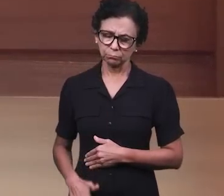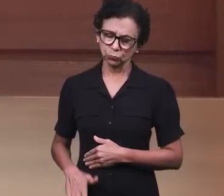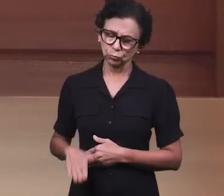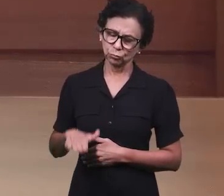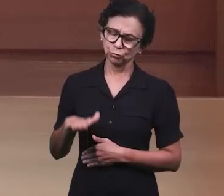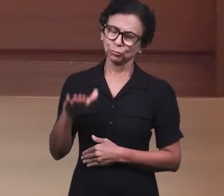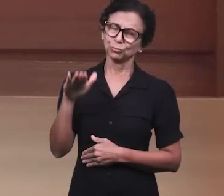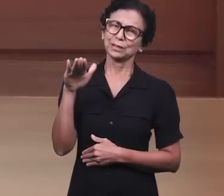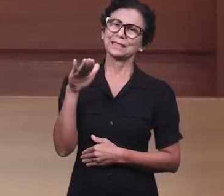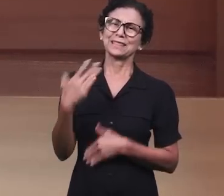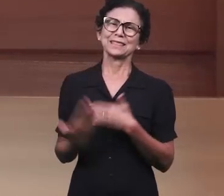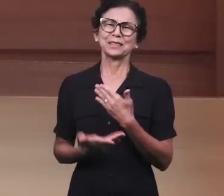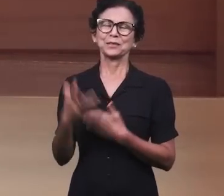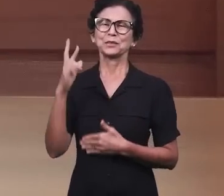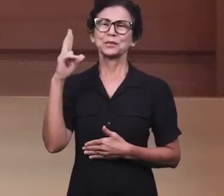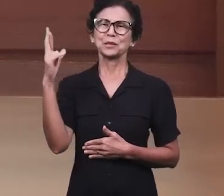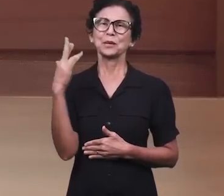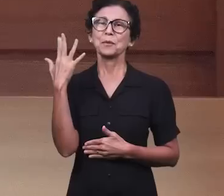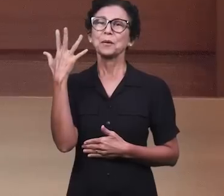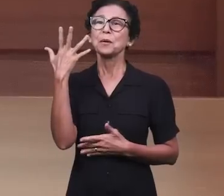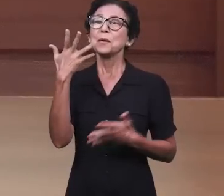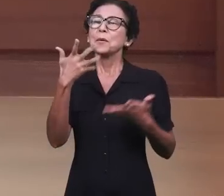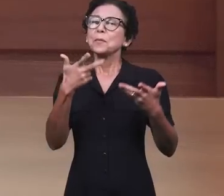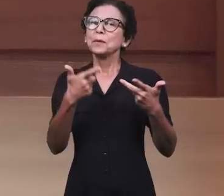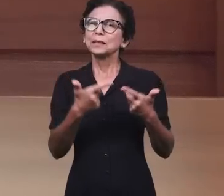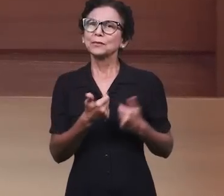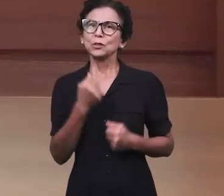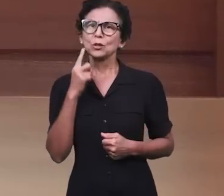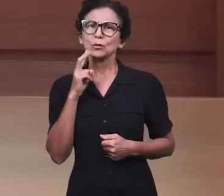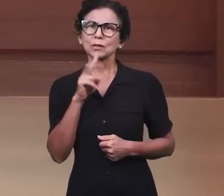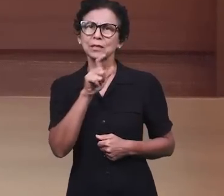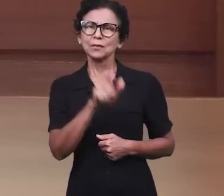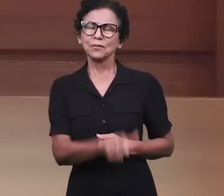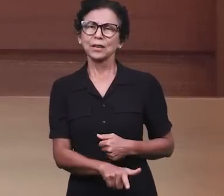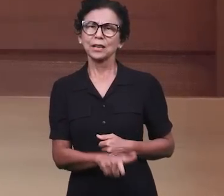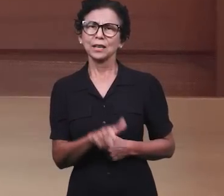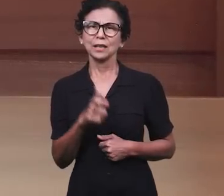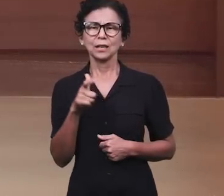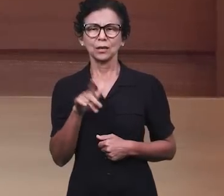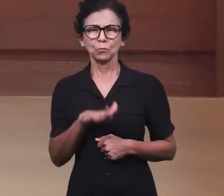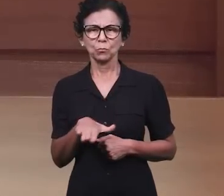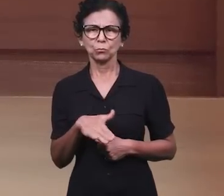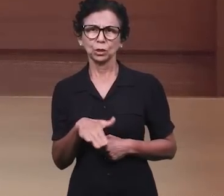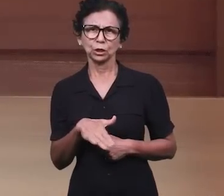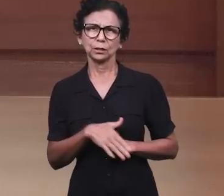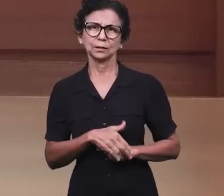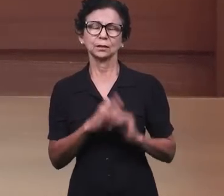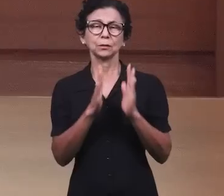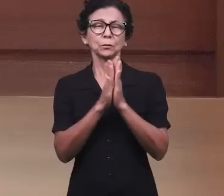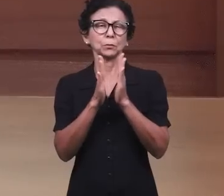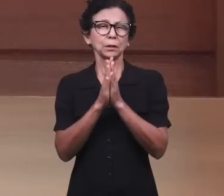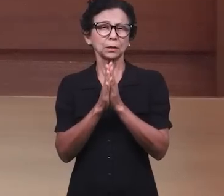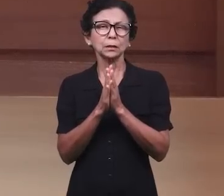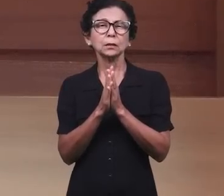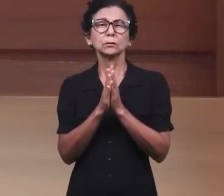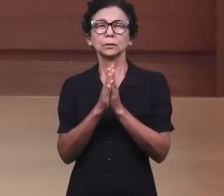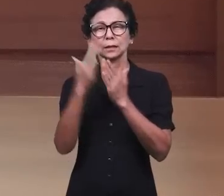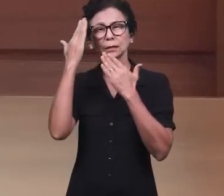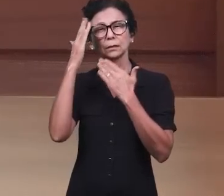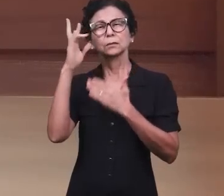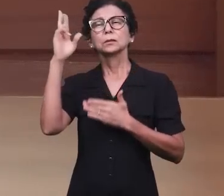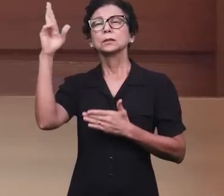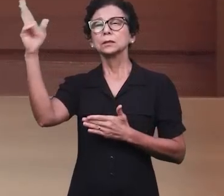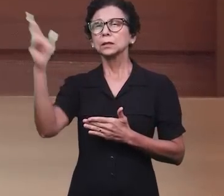glorificação. Não há coisa mais maravilhosa você ver uma criança orando, glorificando o Senhor na igreja.